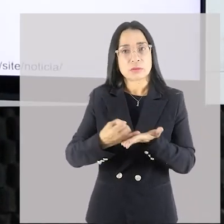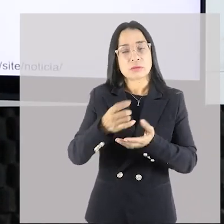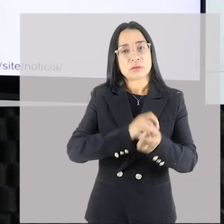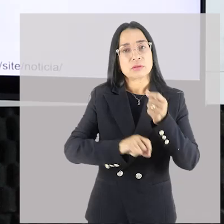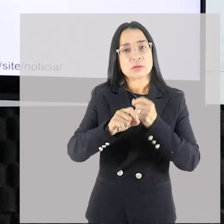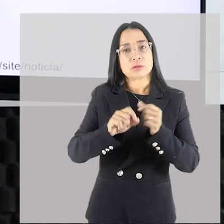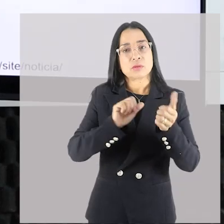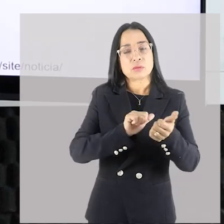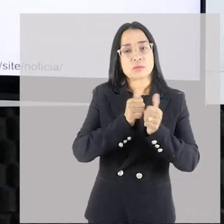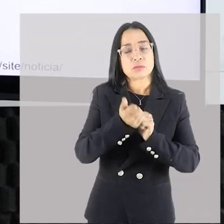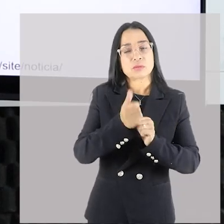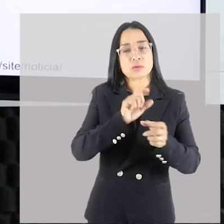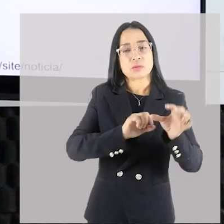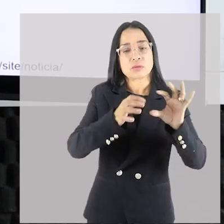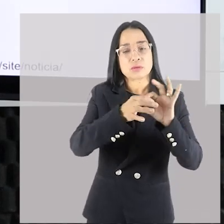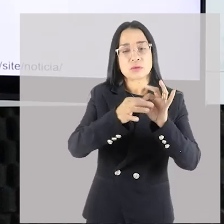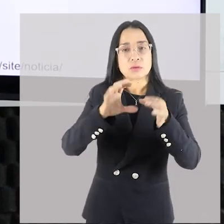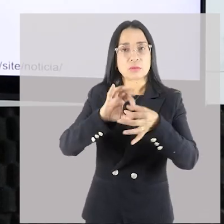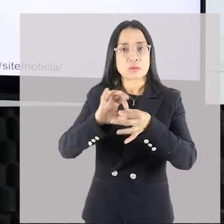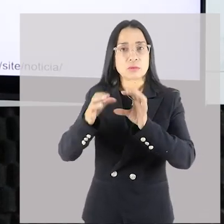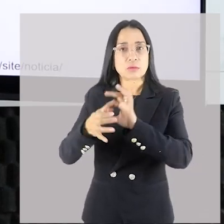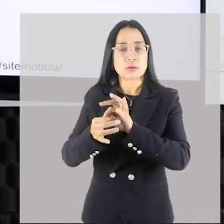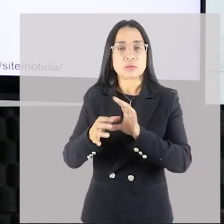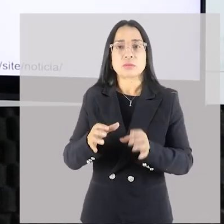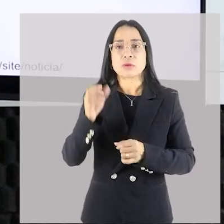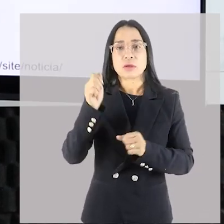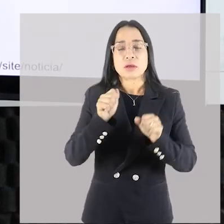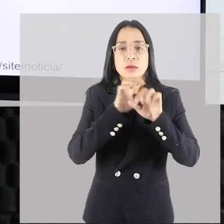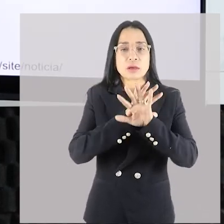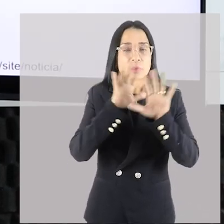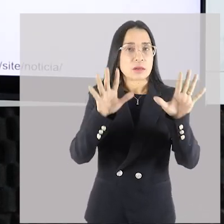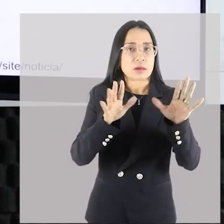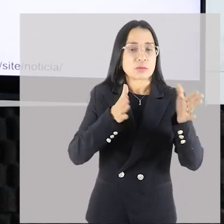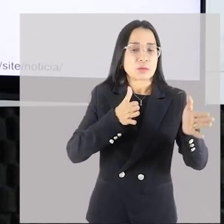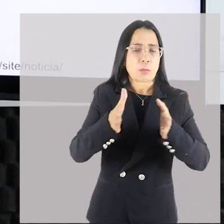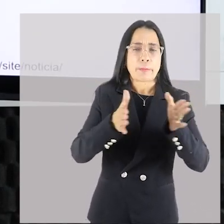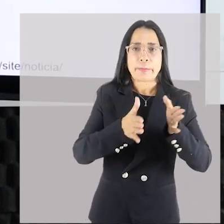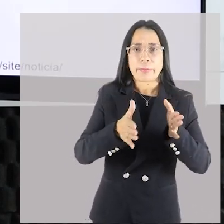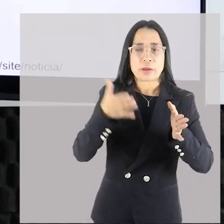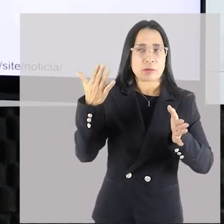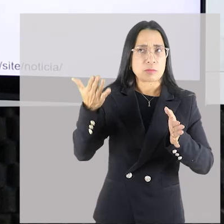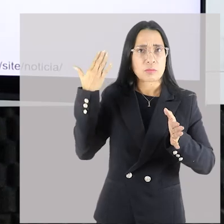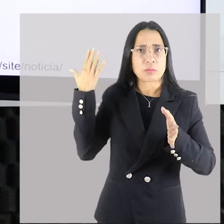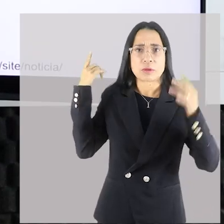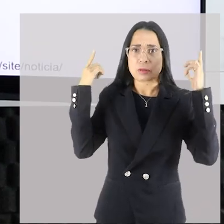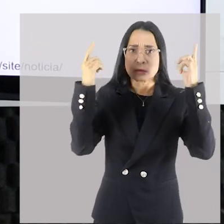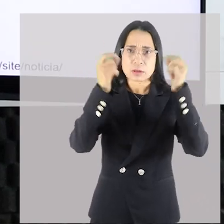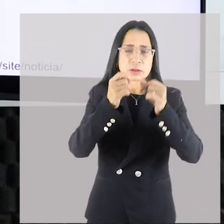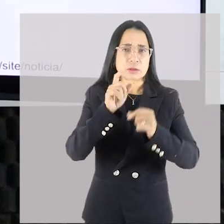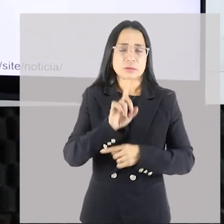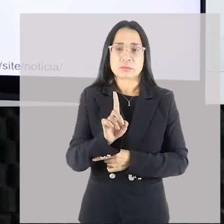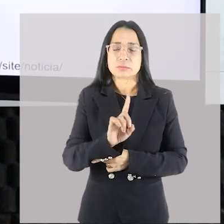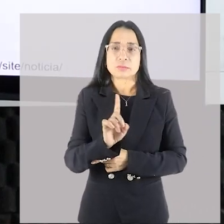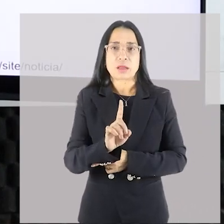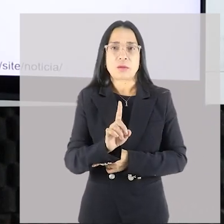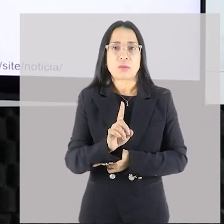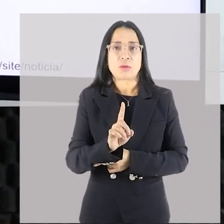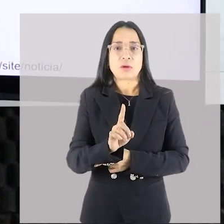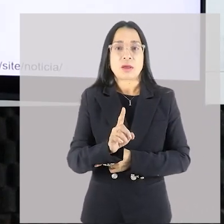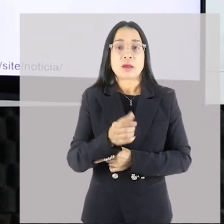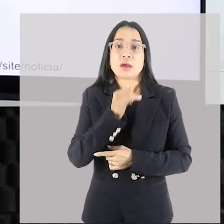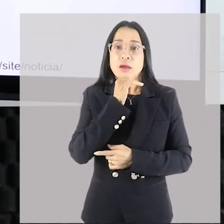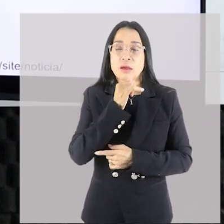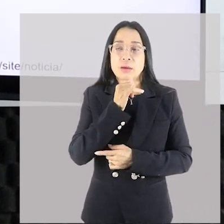Olímpicos. Logicamente que não no período antigo da Grécia. Na Grécia Antiga, os vencedores, eles